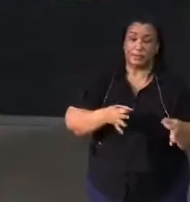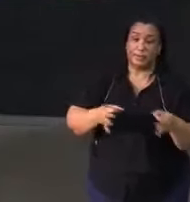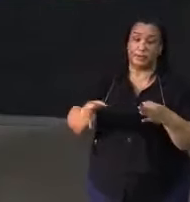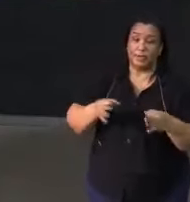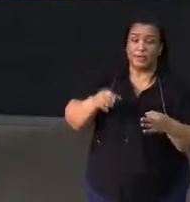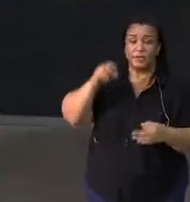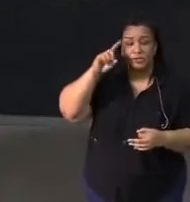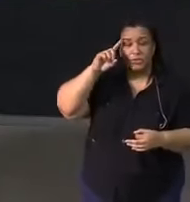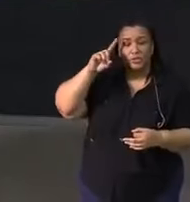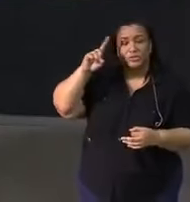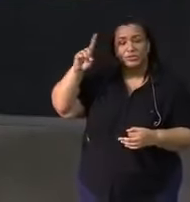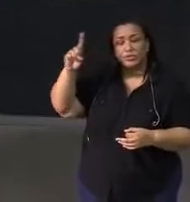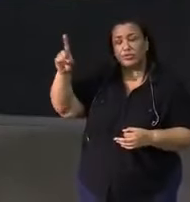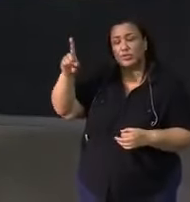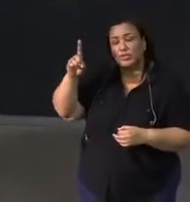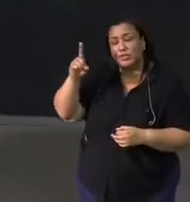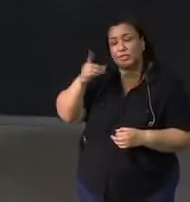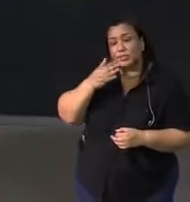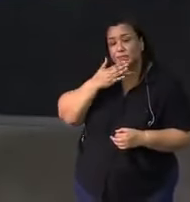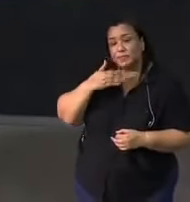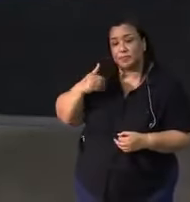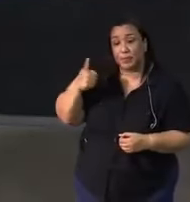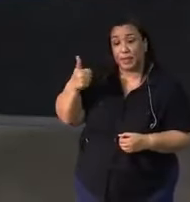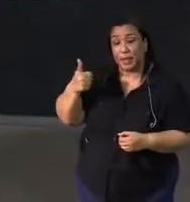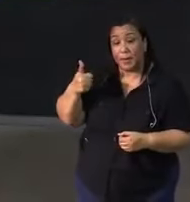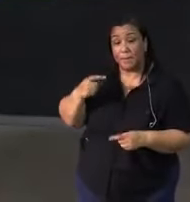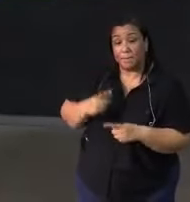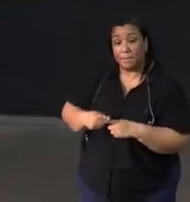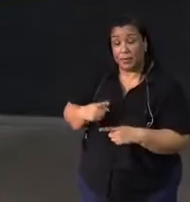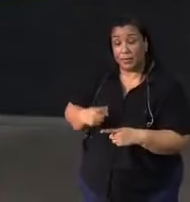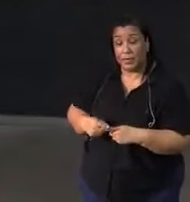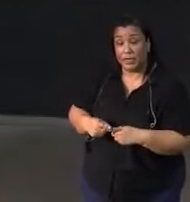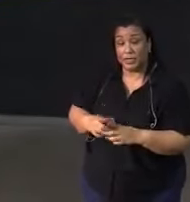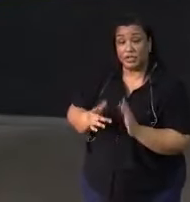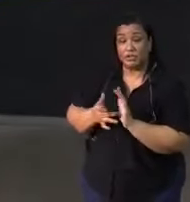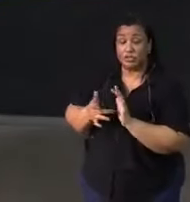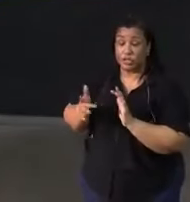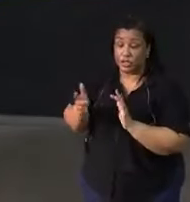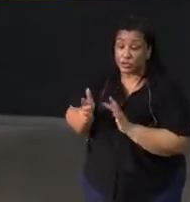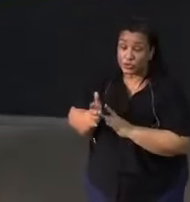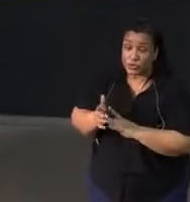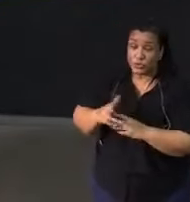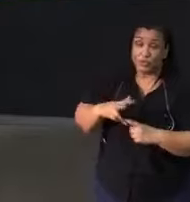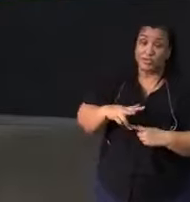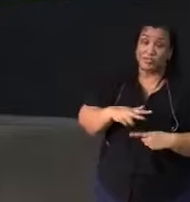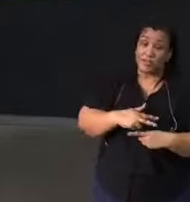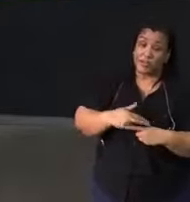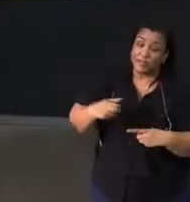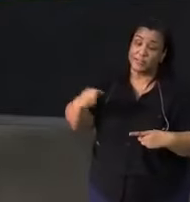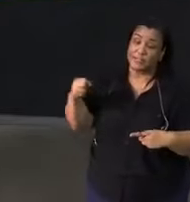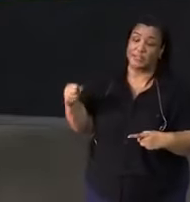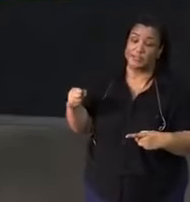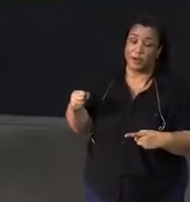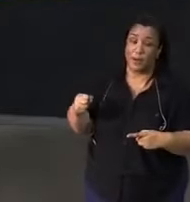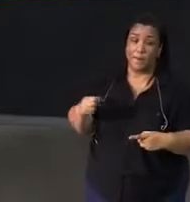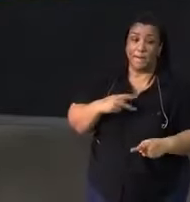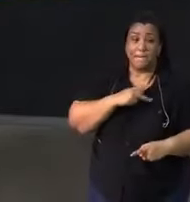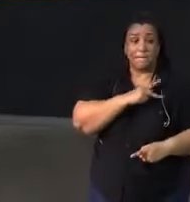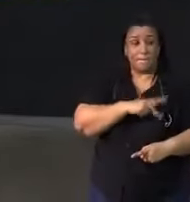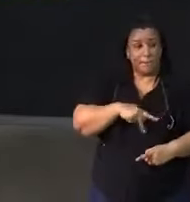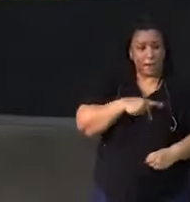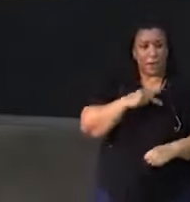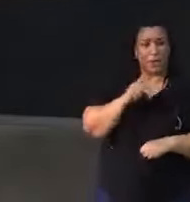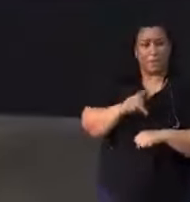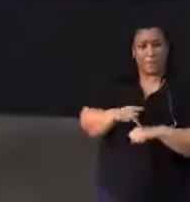porque se Jesus conseguiu vencer, se Pedro, se Paulo conseguiram vencer as suas batalhas, nós